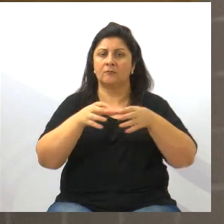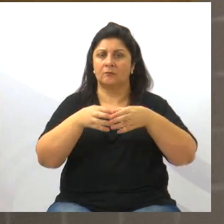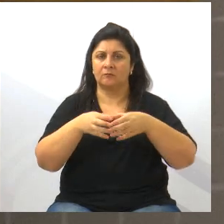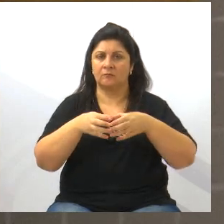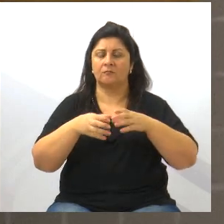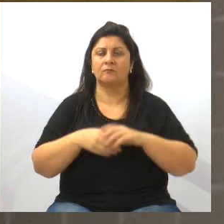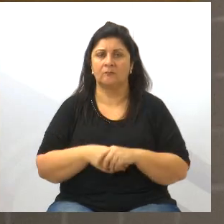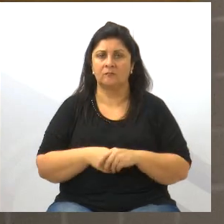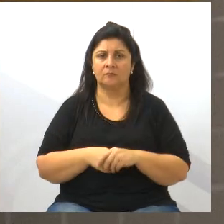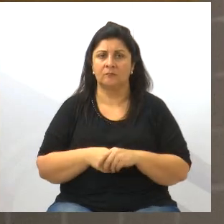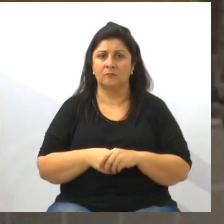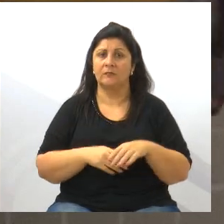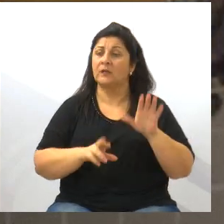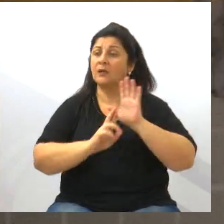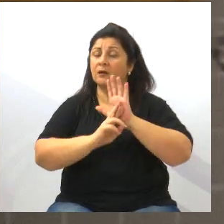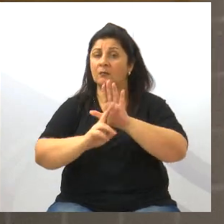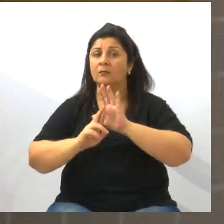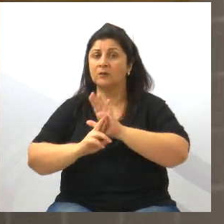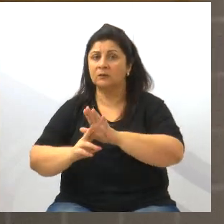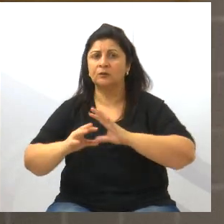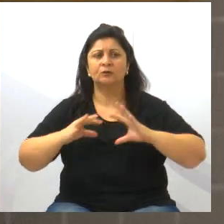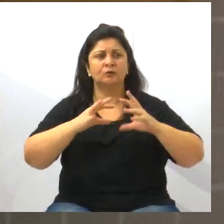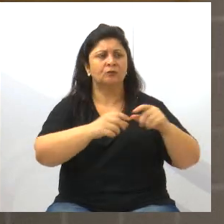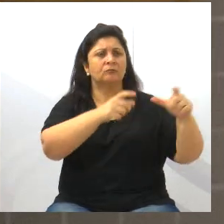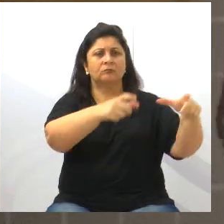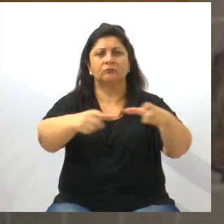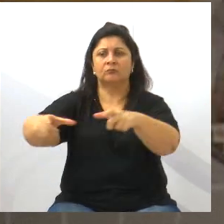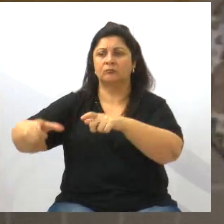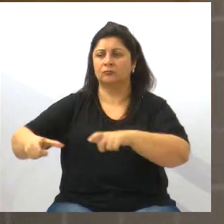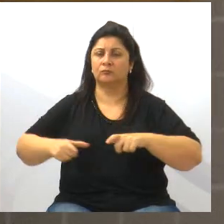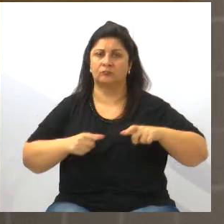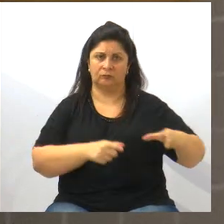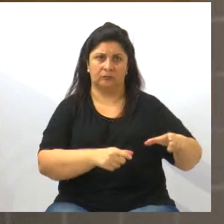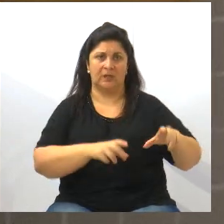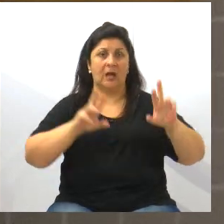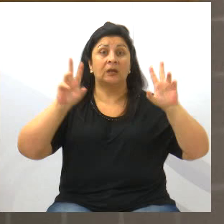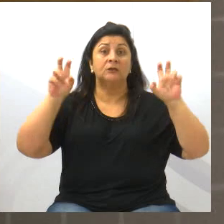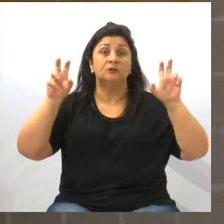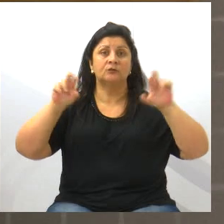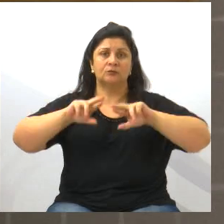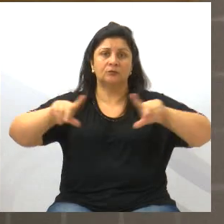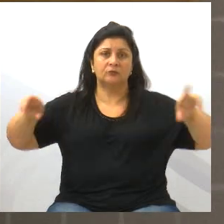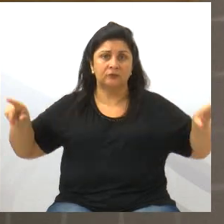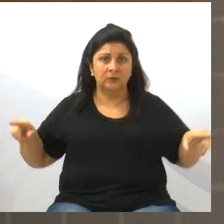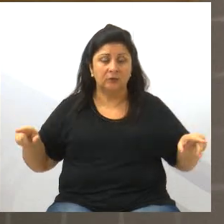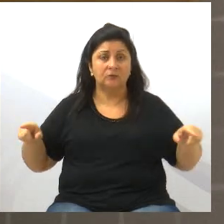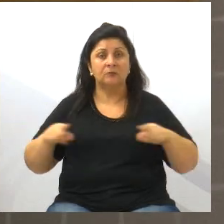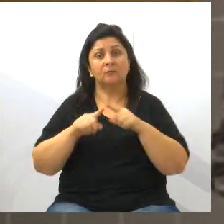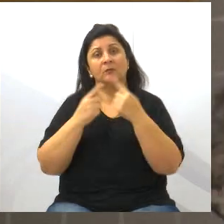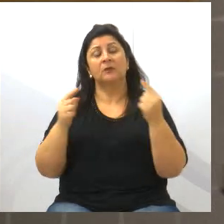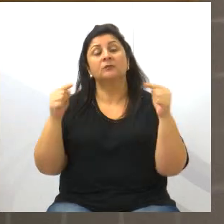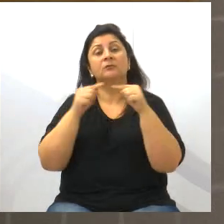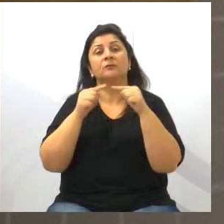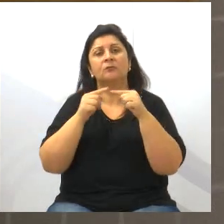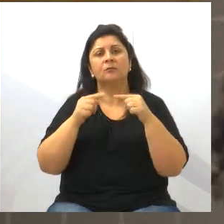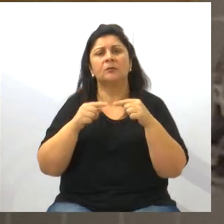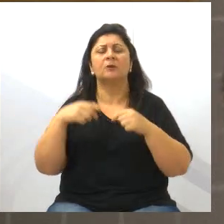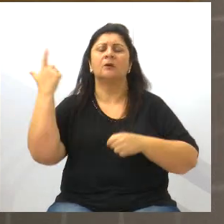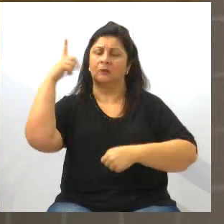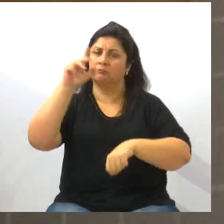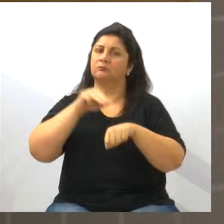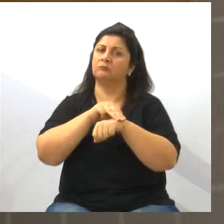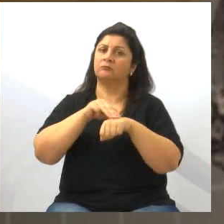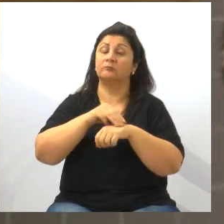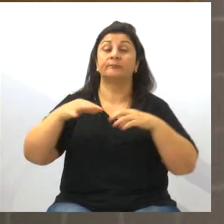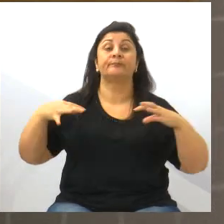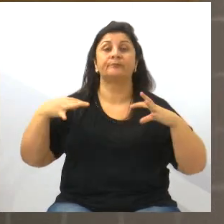paritárias, de representantes de todos os setores relacionados ao tema, para que a gente possa, então, discutir, para que